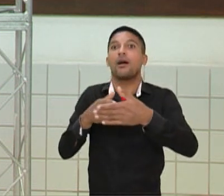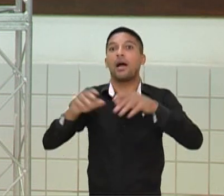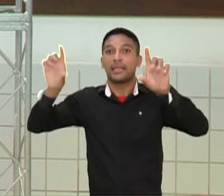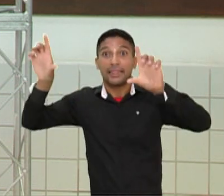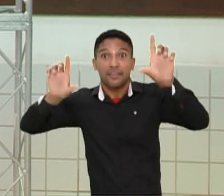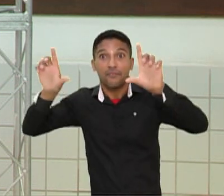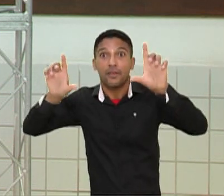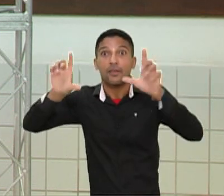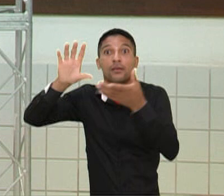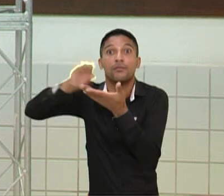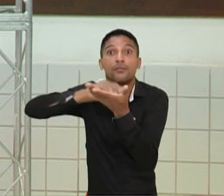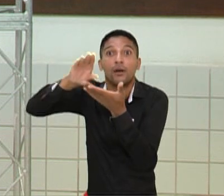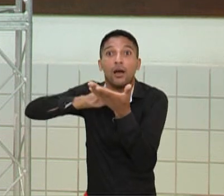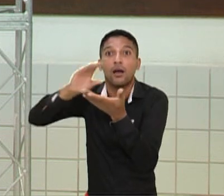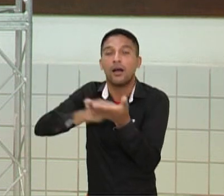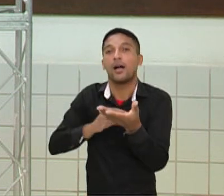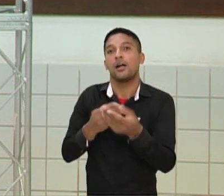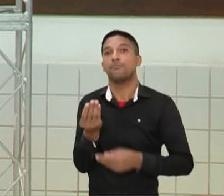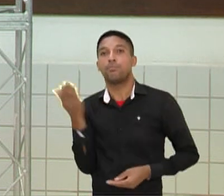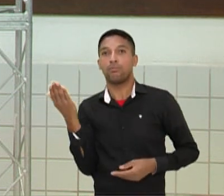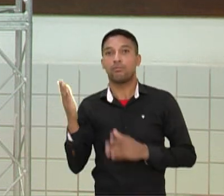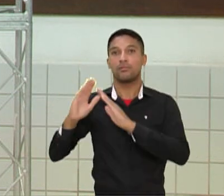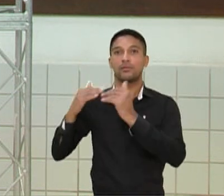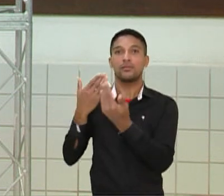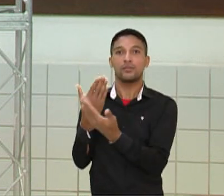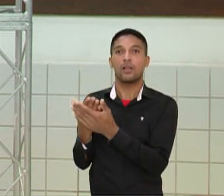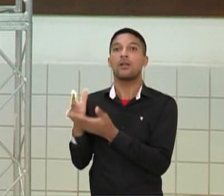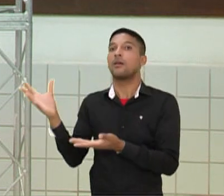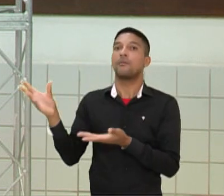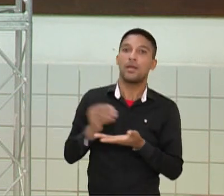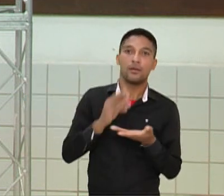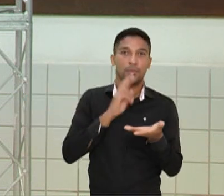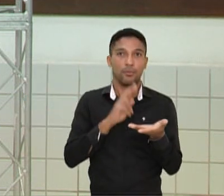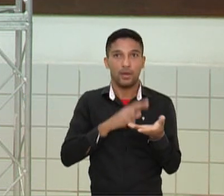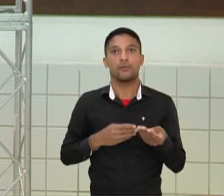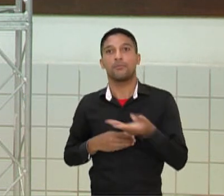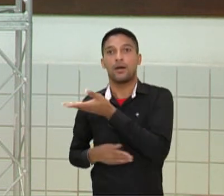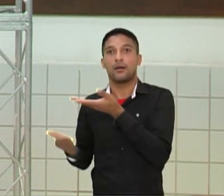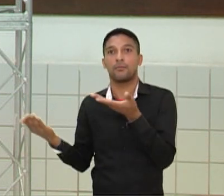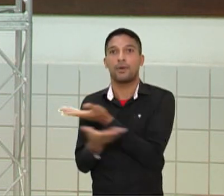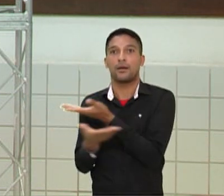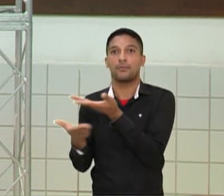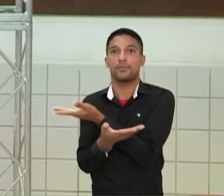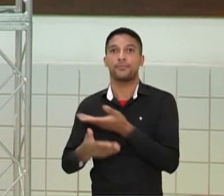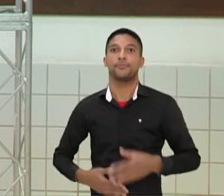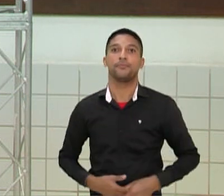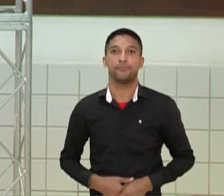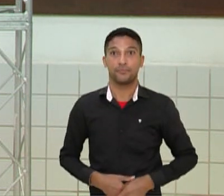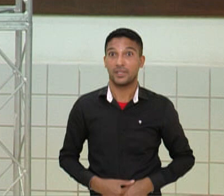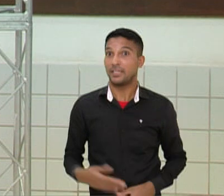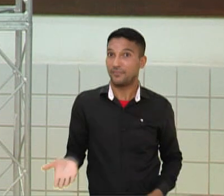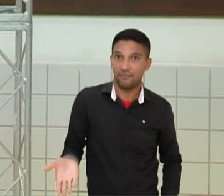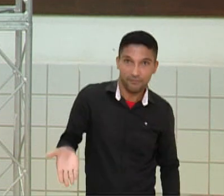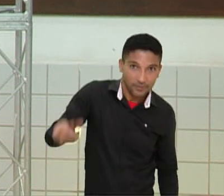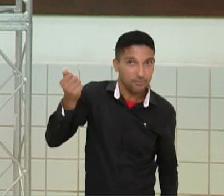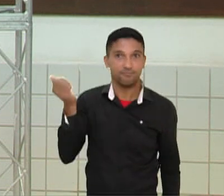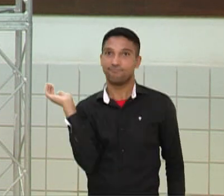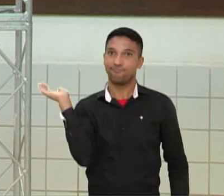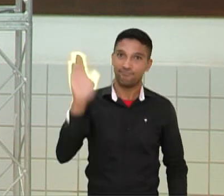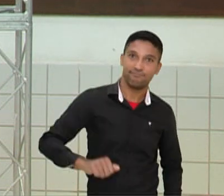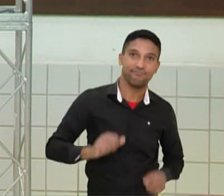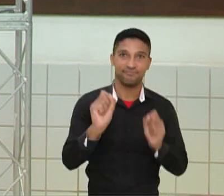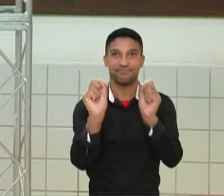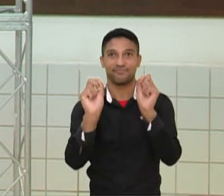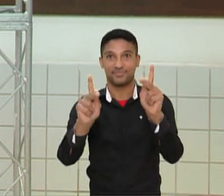no dia marcado, com máscara, toda aquela coisa, né, que nós precisamos ter, aquela proteção. E vamos que vamos,